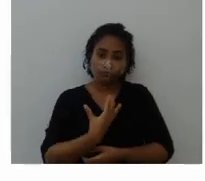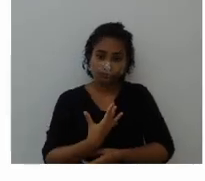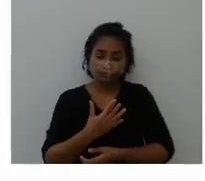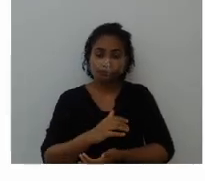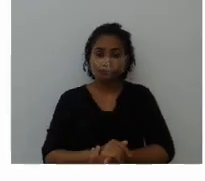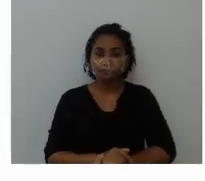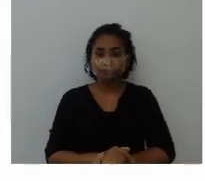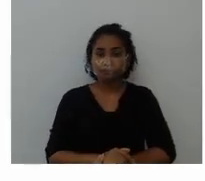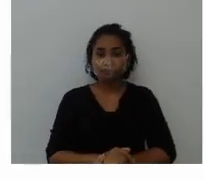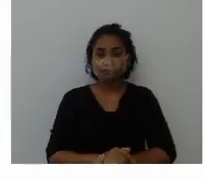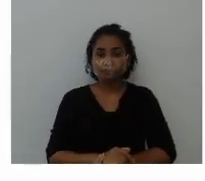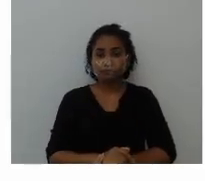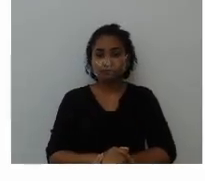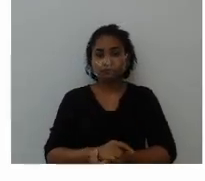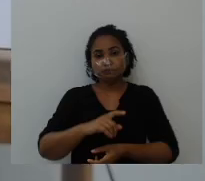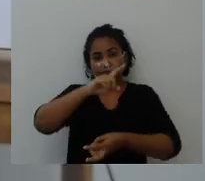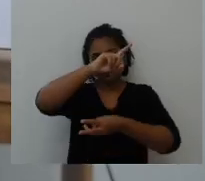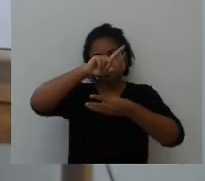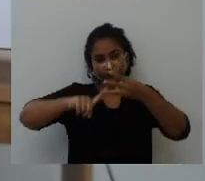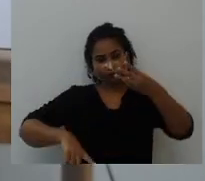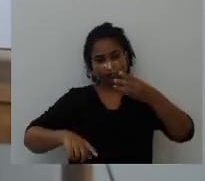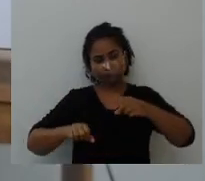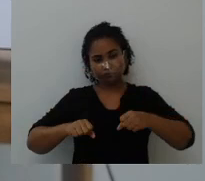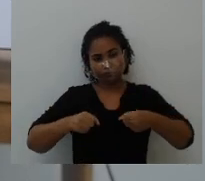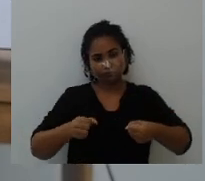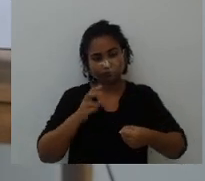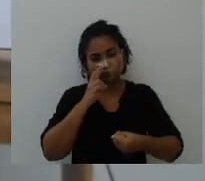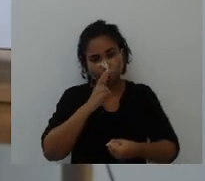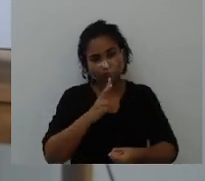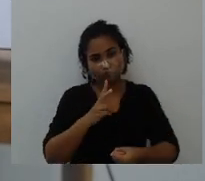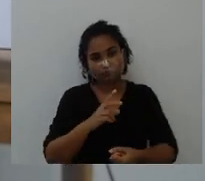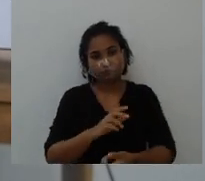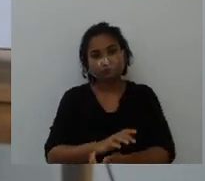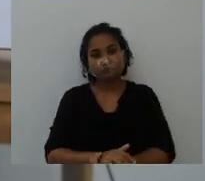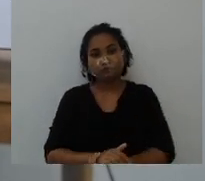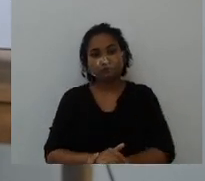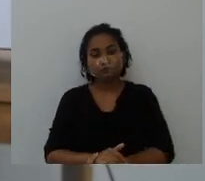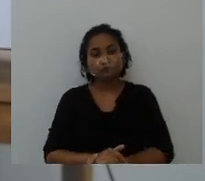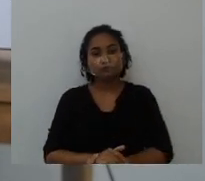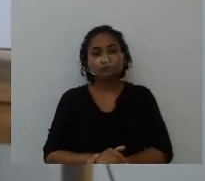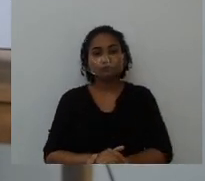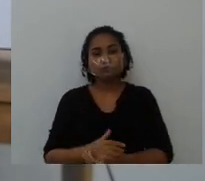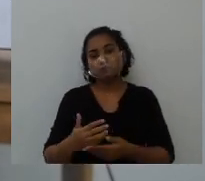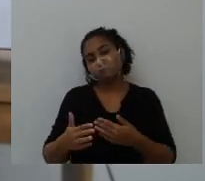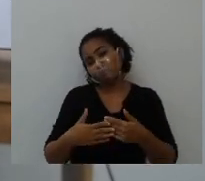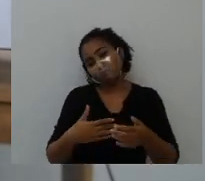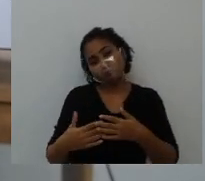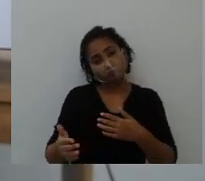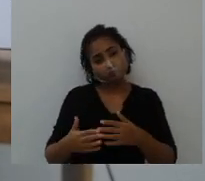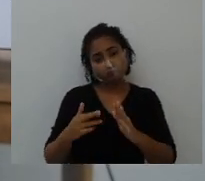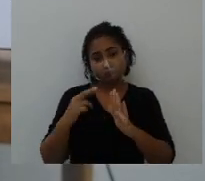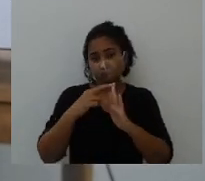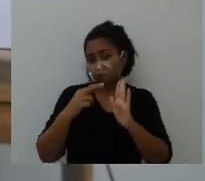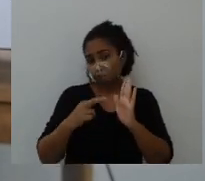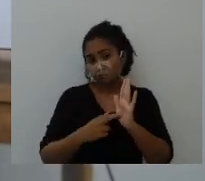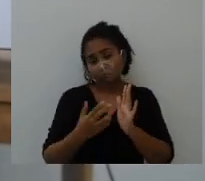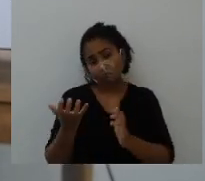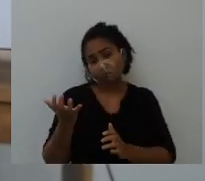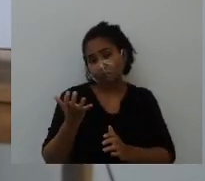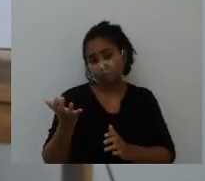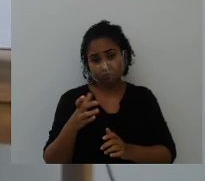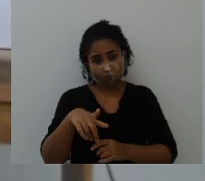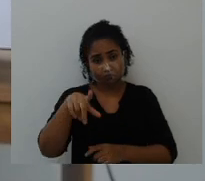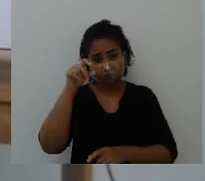que nós temos aí 3 forças e você pode usar o método que você quiser, ou do polígono ou da decomposição, para achar